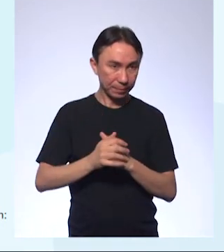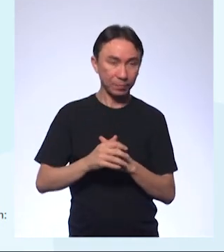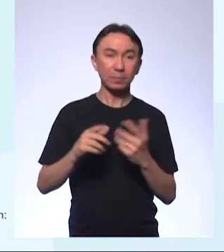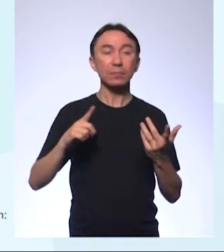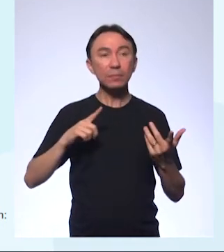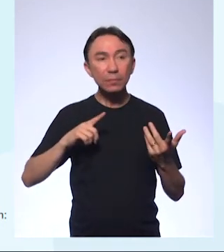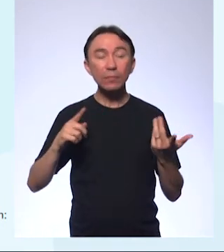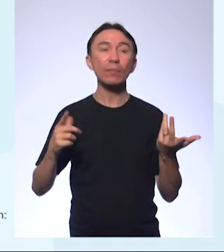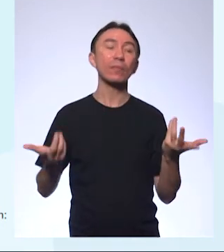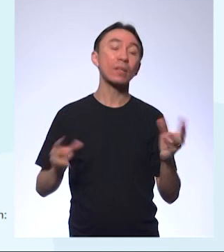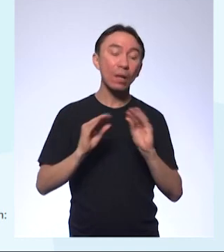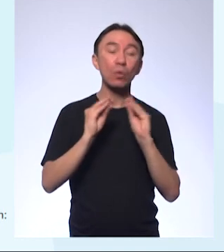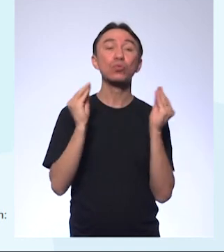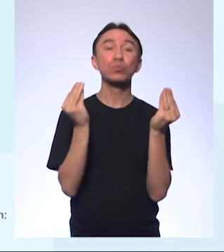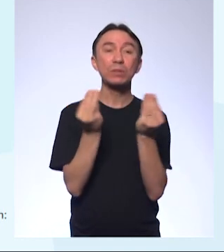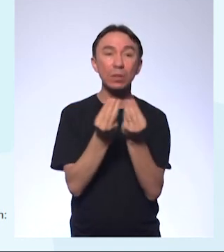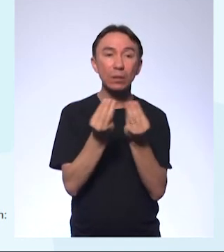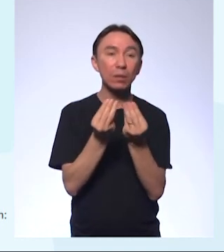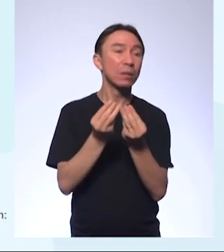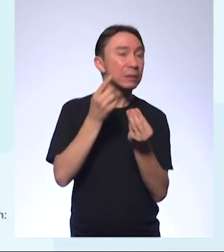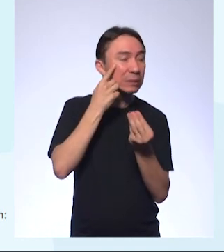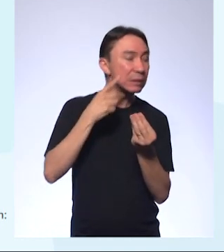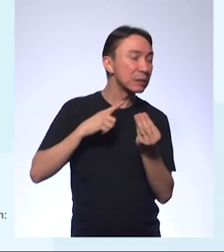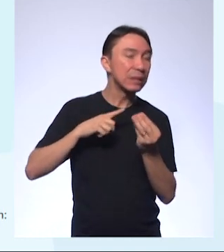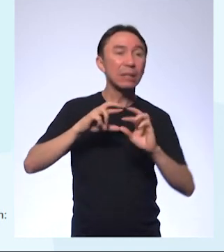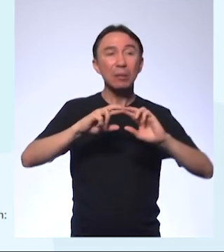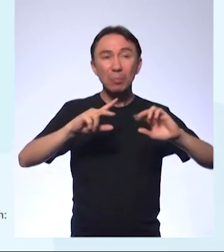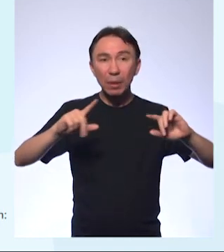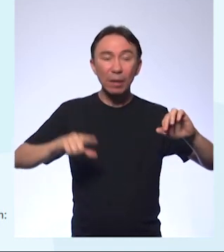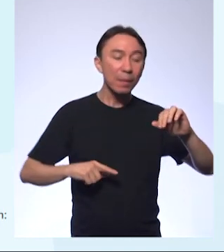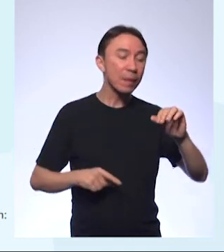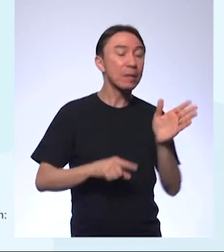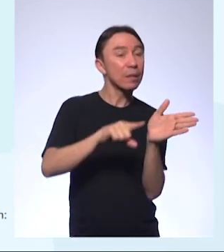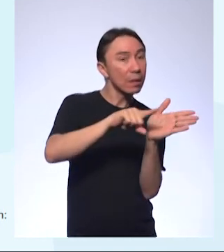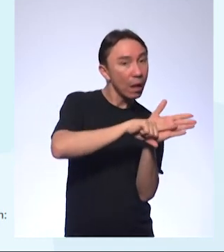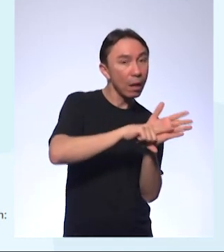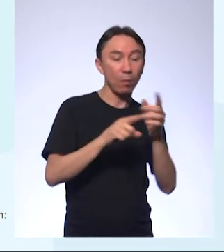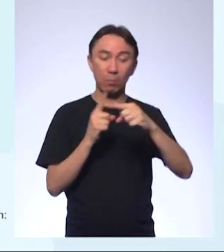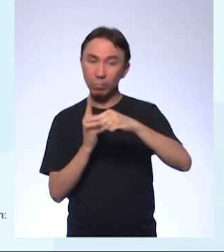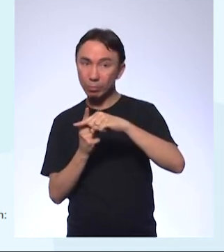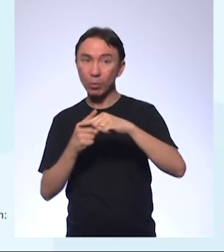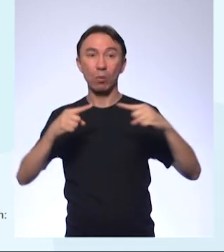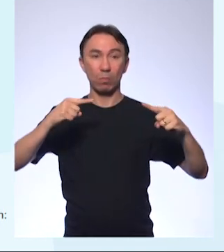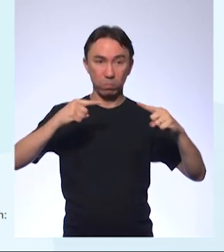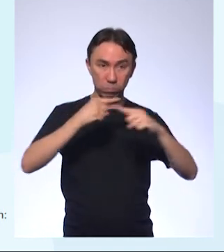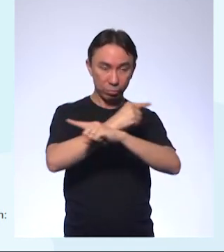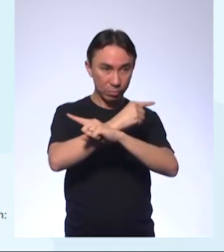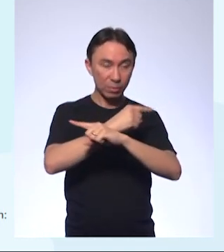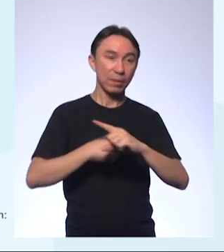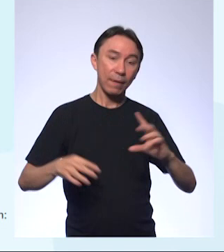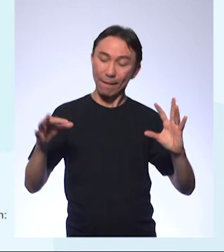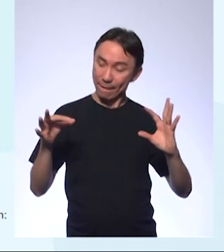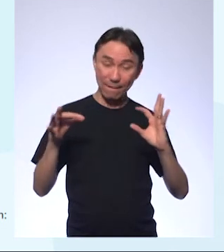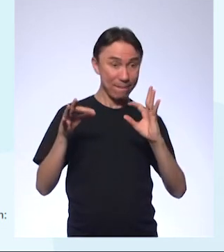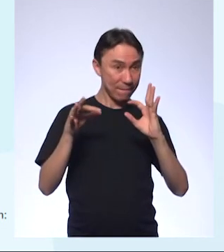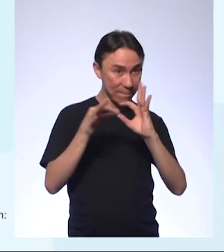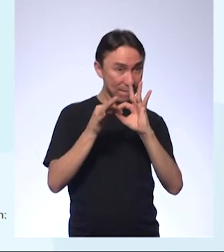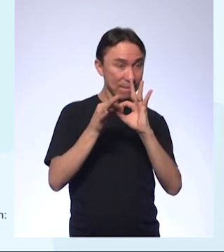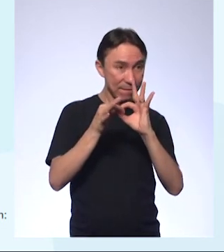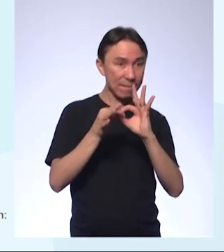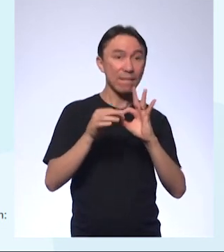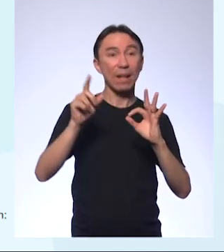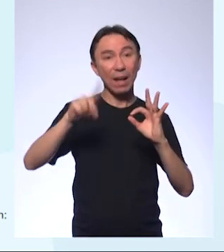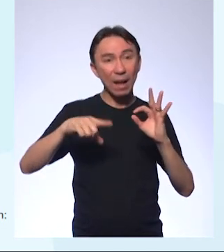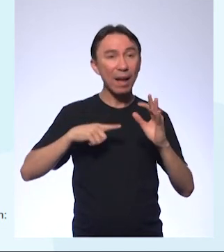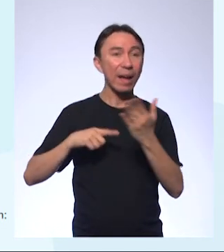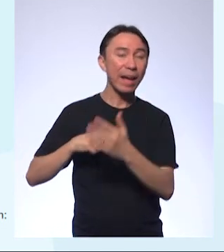de atração eletrostática, com cargas elétricas de sinais opostos, atraindo-se e produzindo assim um aglomerado que recebe o nome de